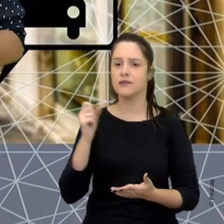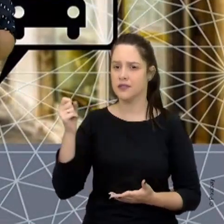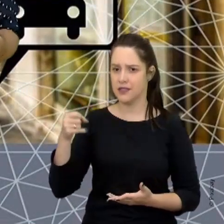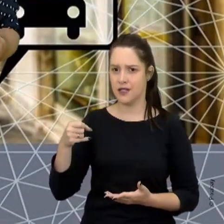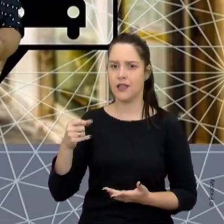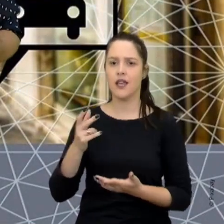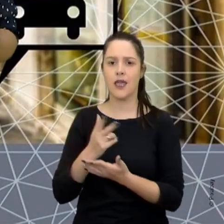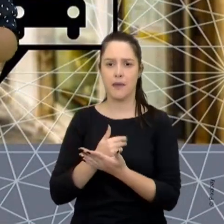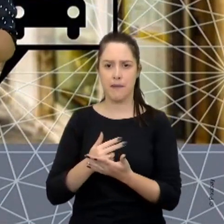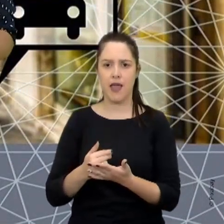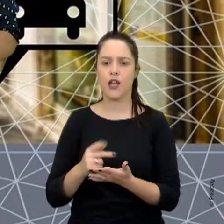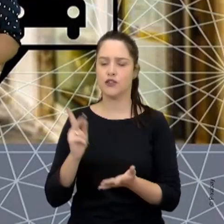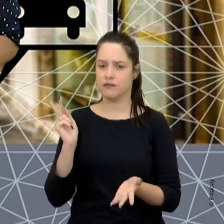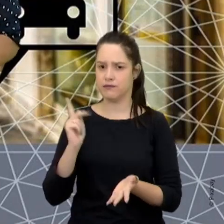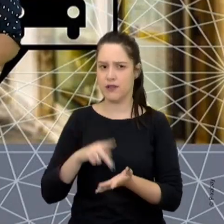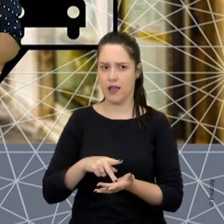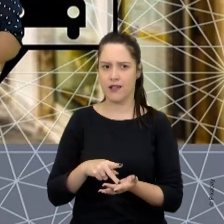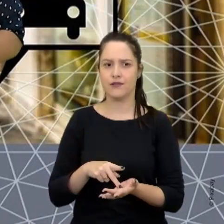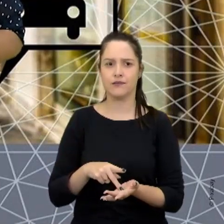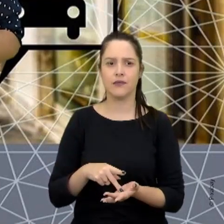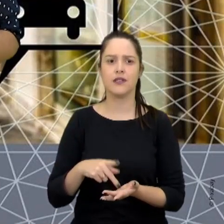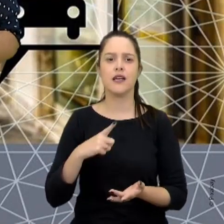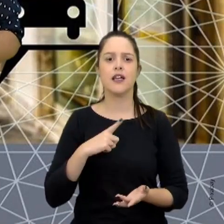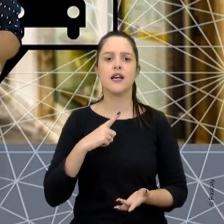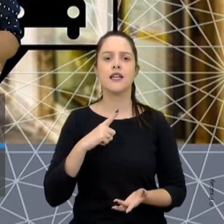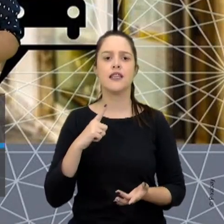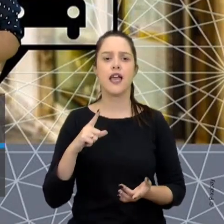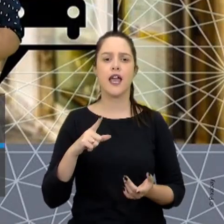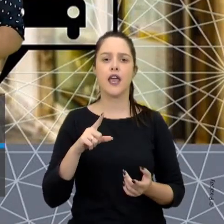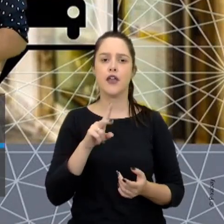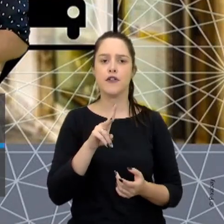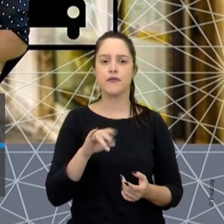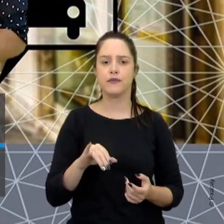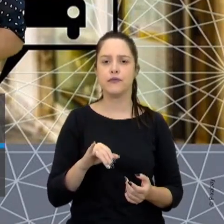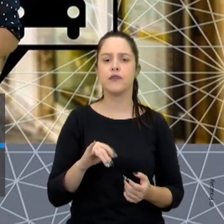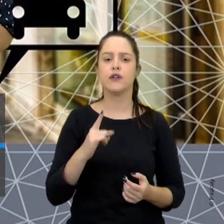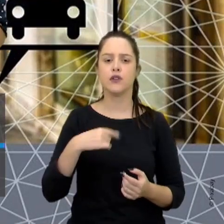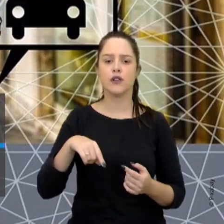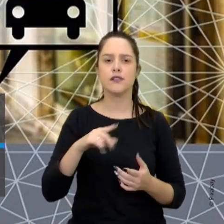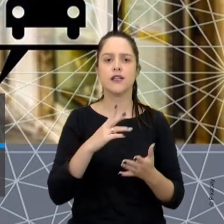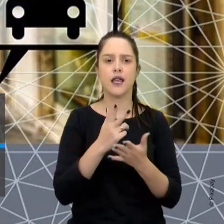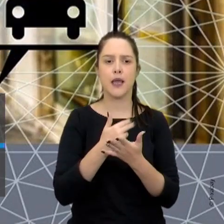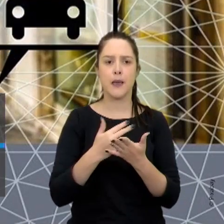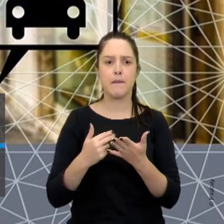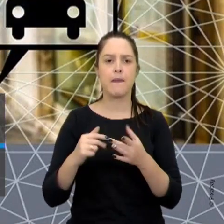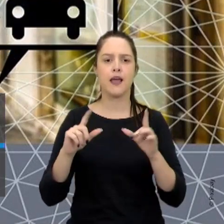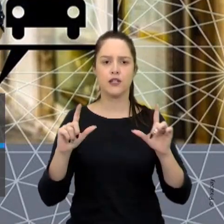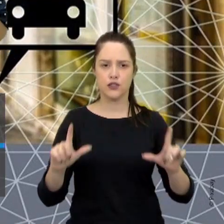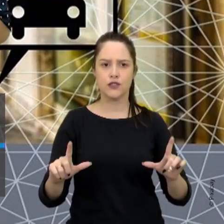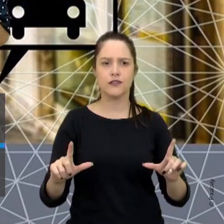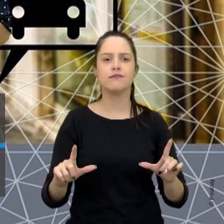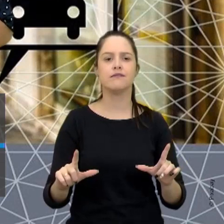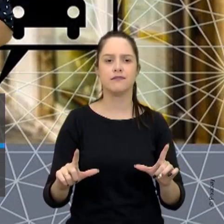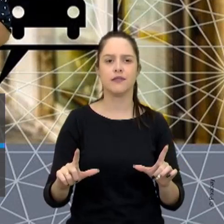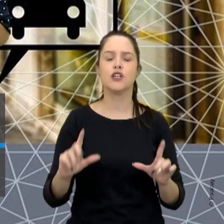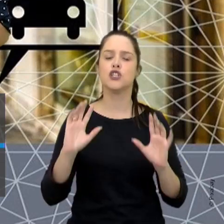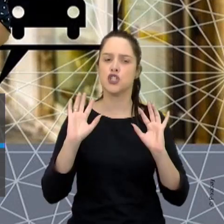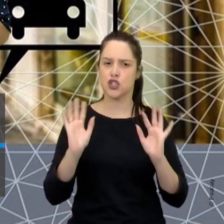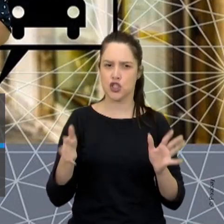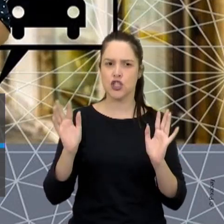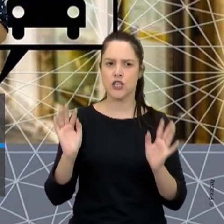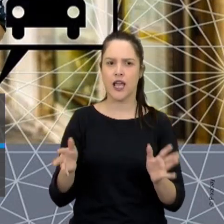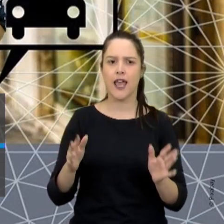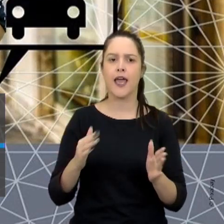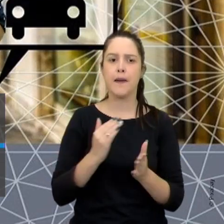São textos. E a gente vai ali tentando decifrar. Alguns ficam automáticos, como você falou, né? Vão virando ícones, né? E aí você já nem